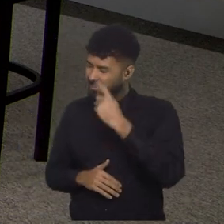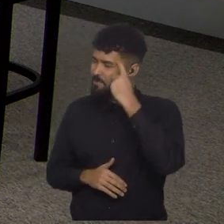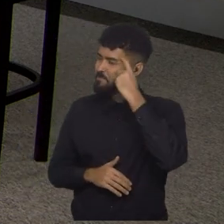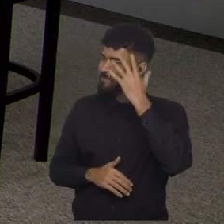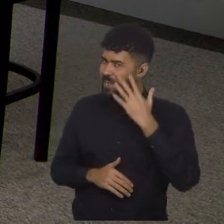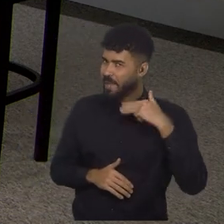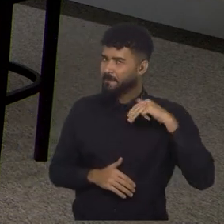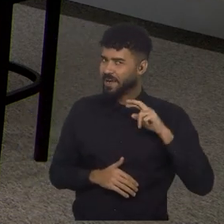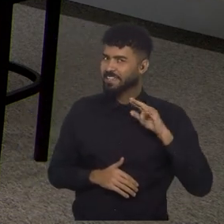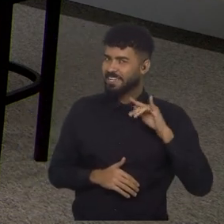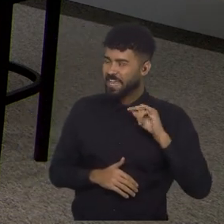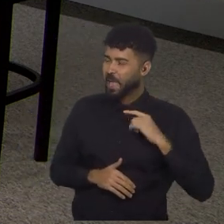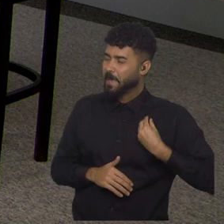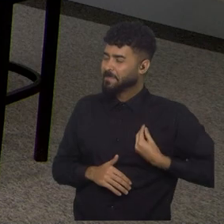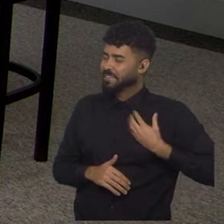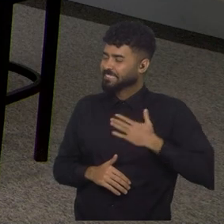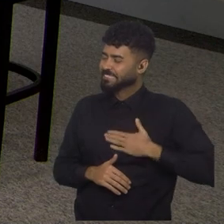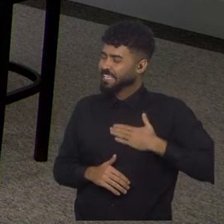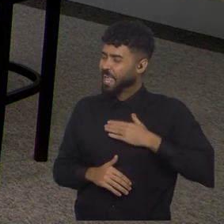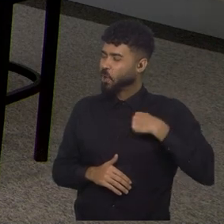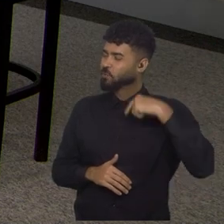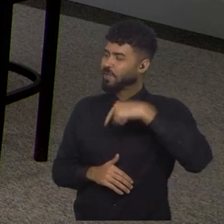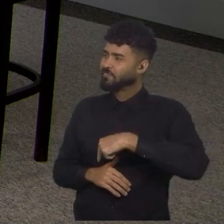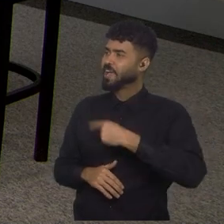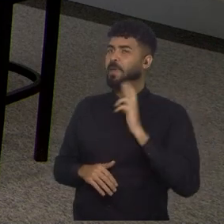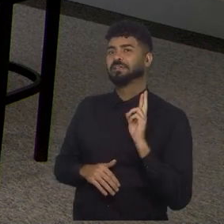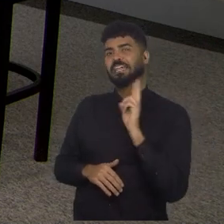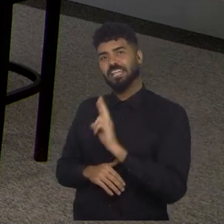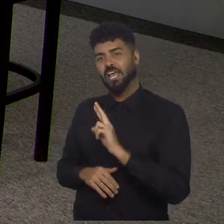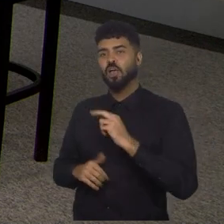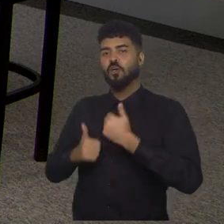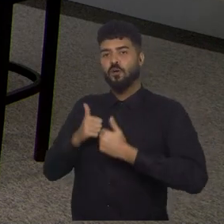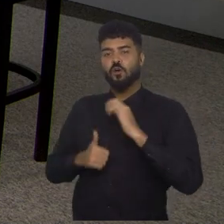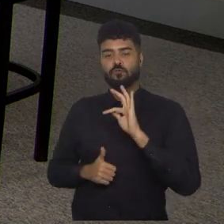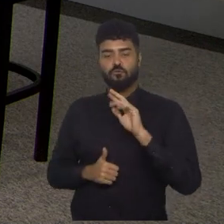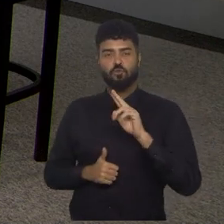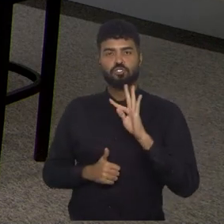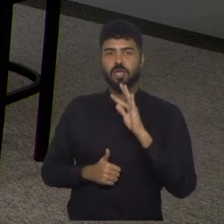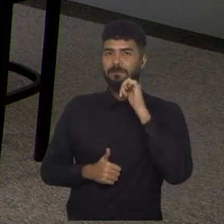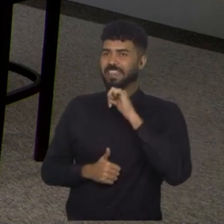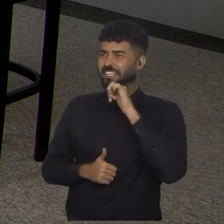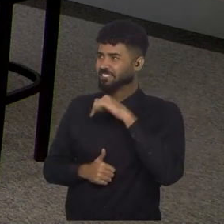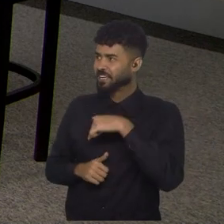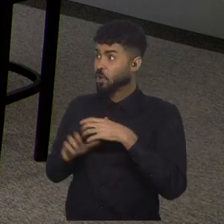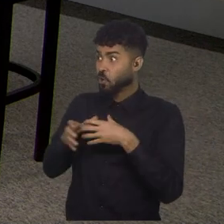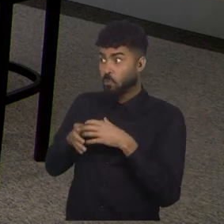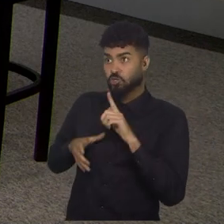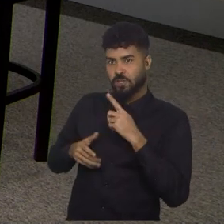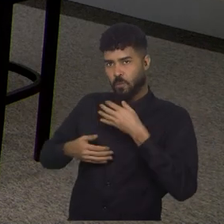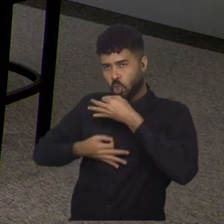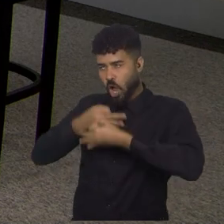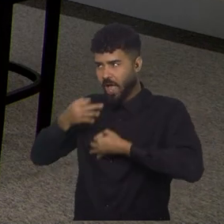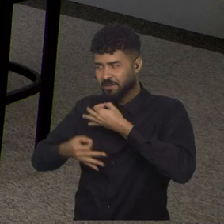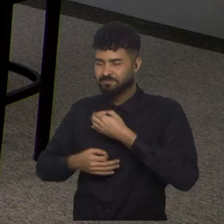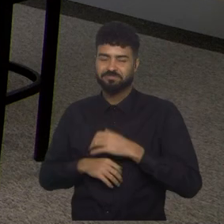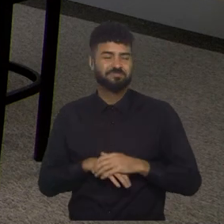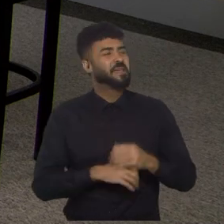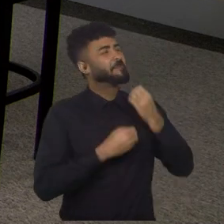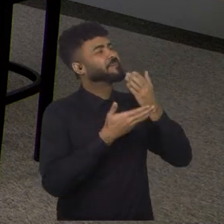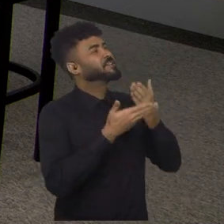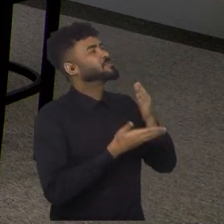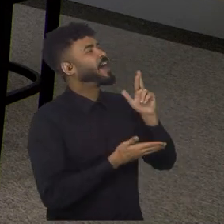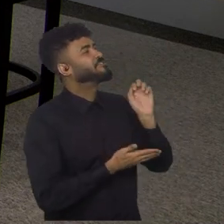aqui representando o Fute das Minas. Espero que a gente consiga falar bastante, trocar bastante ideia sobre esse Grupo G aí. Sem dúvida. Bem-vindo,